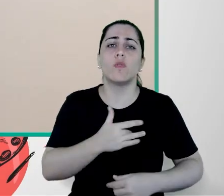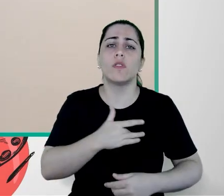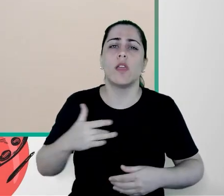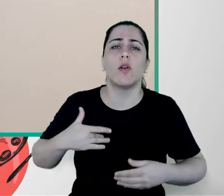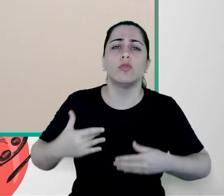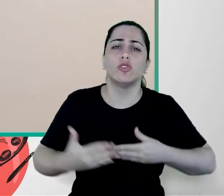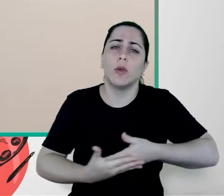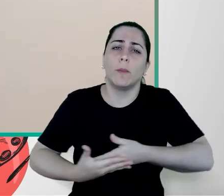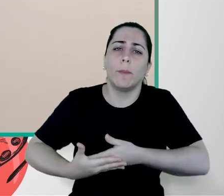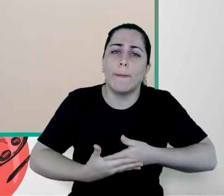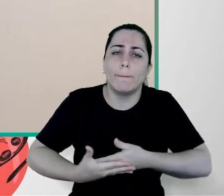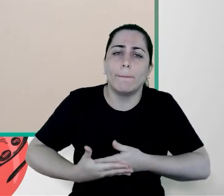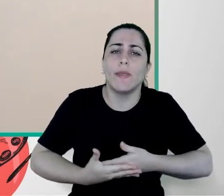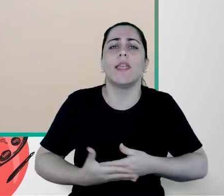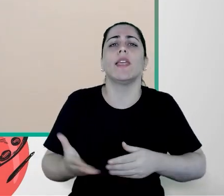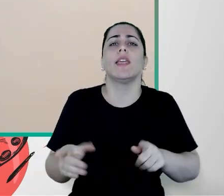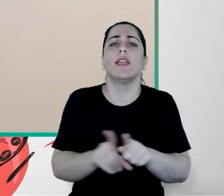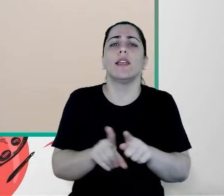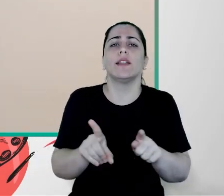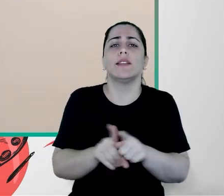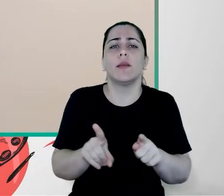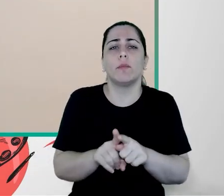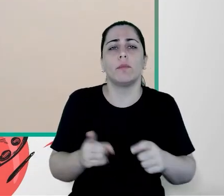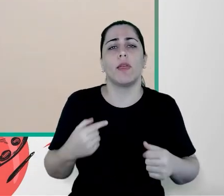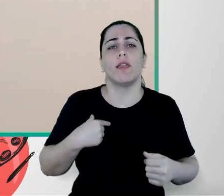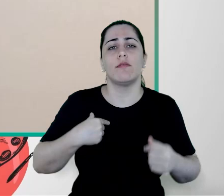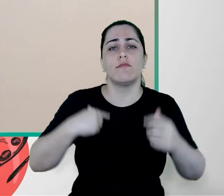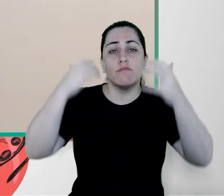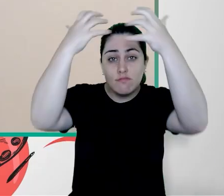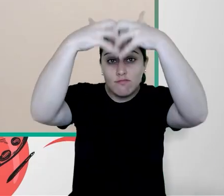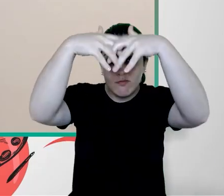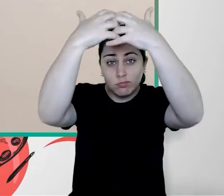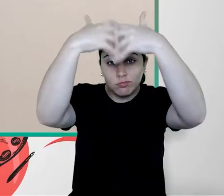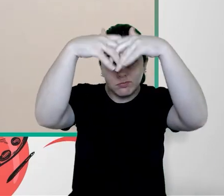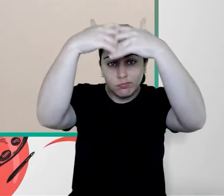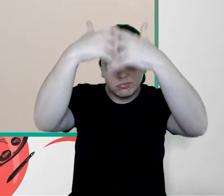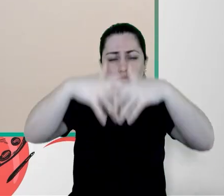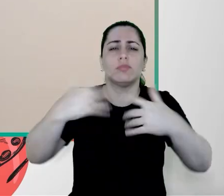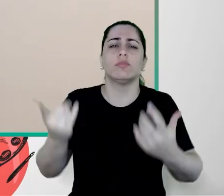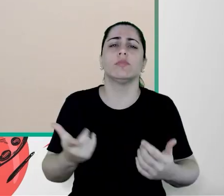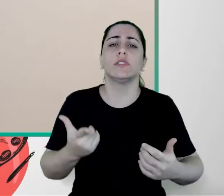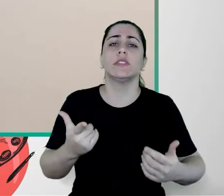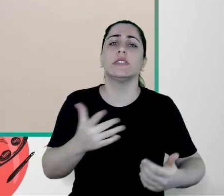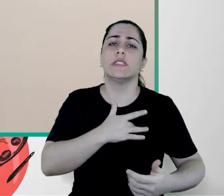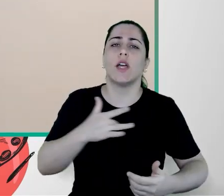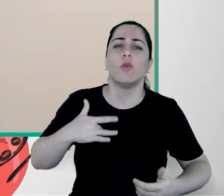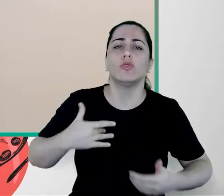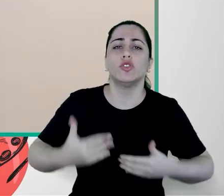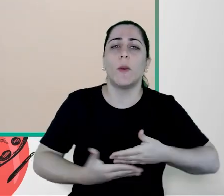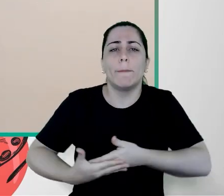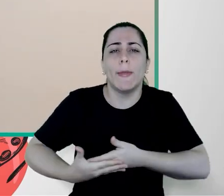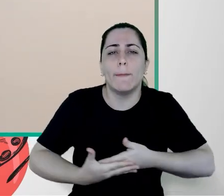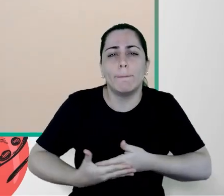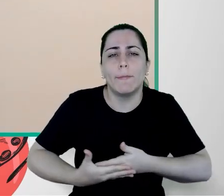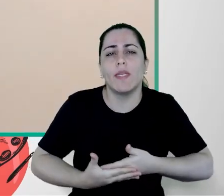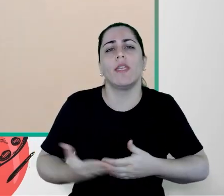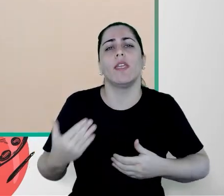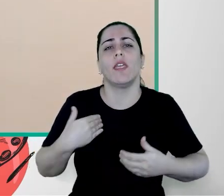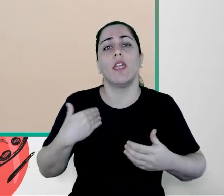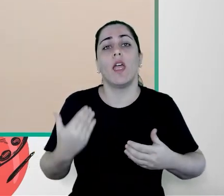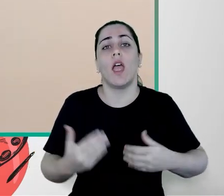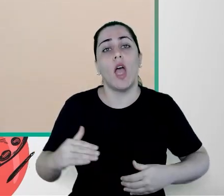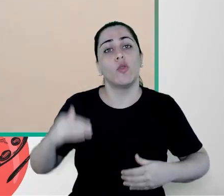neonatologia, neuropediatria e infância, contextos sociais, geriatria e gerontologia e neurologia